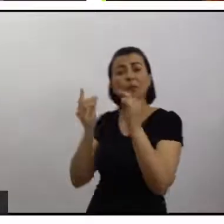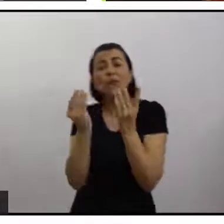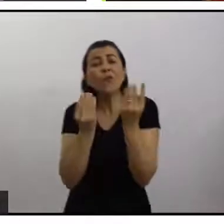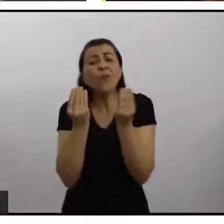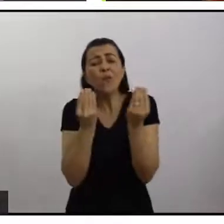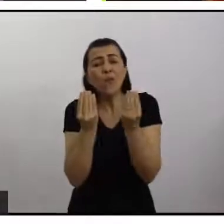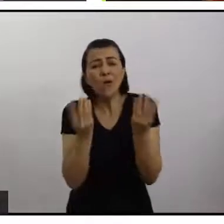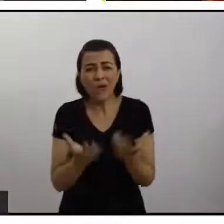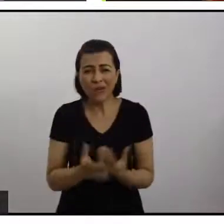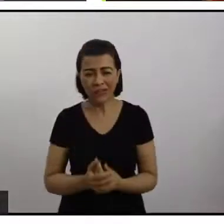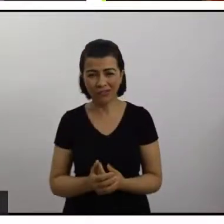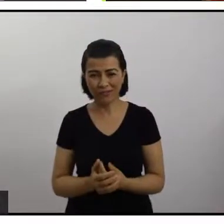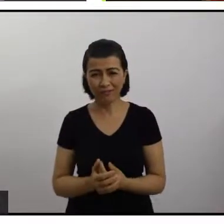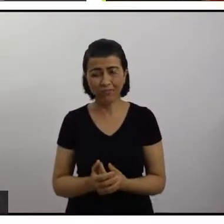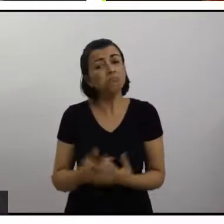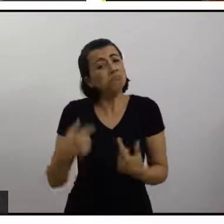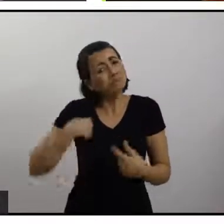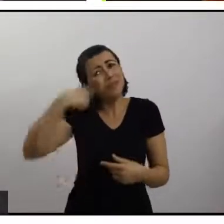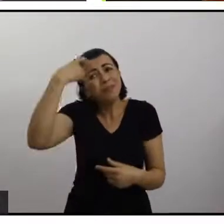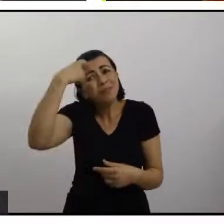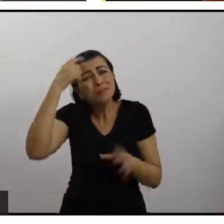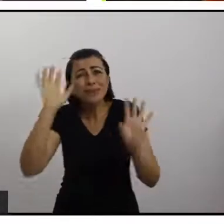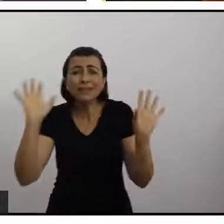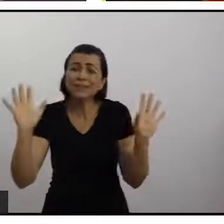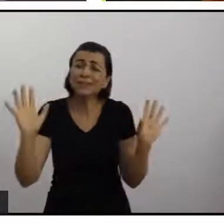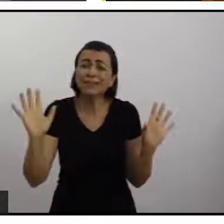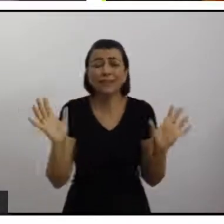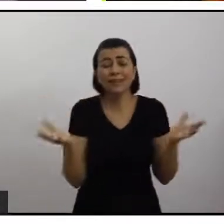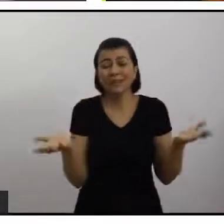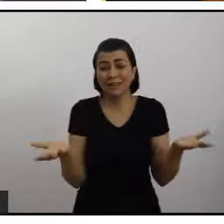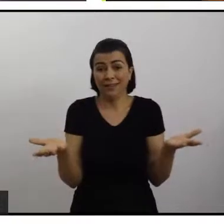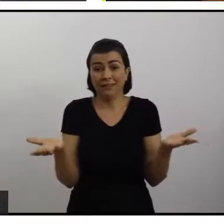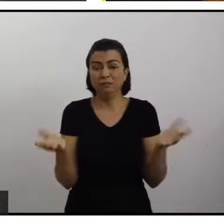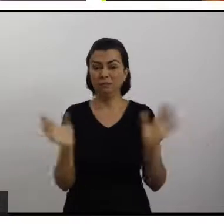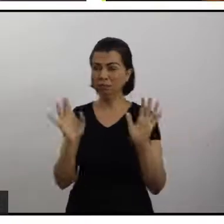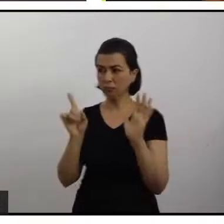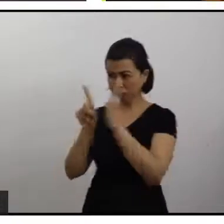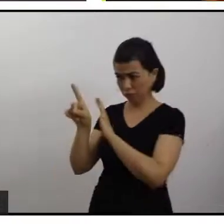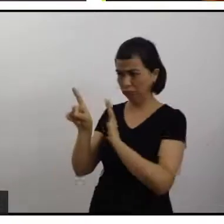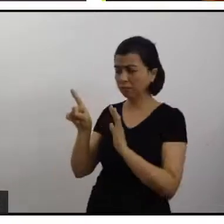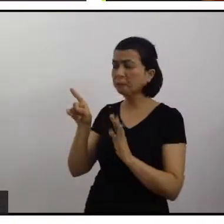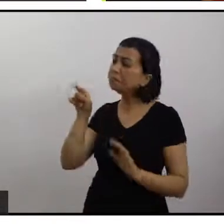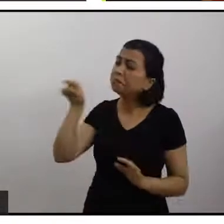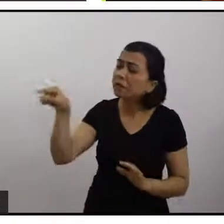a ficção. Você deixava claro para as pessoas sobre...